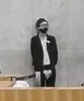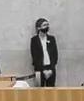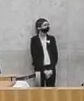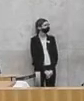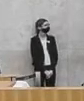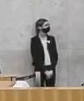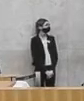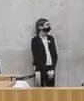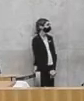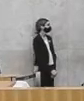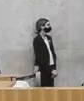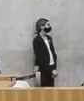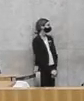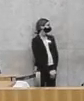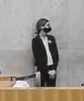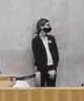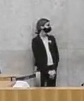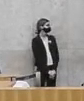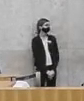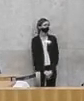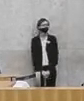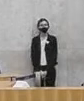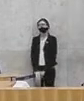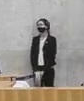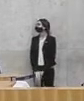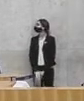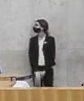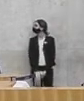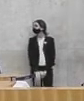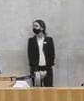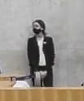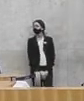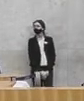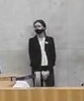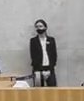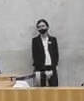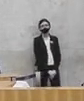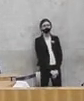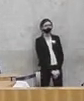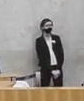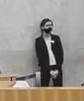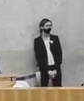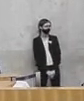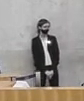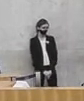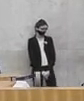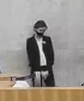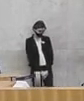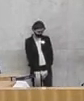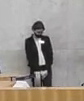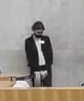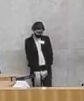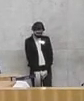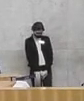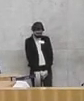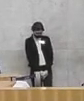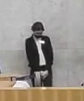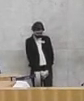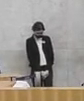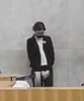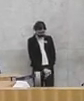Eu queria agradecer a todos aí e nossos amigos aqui, Kleber e Alex,